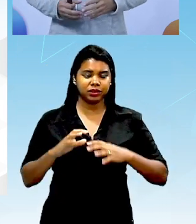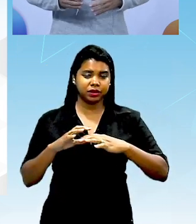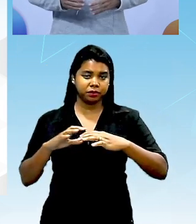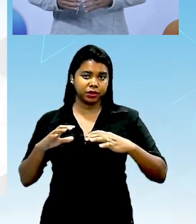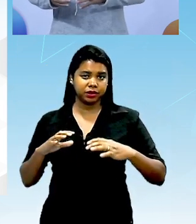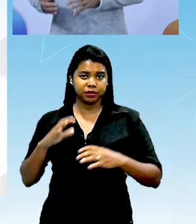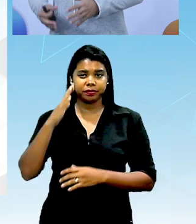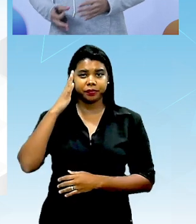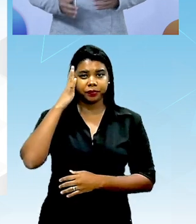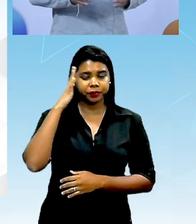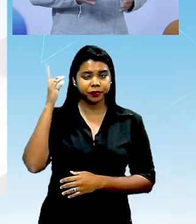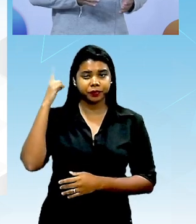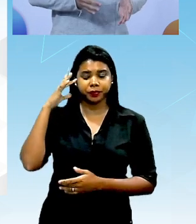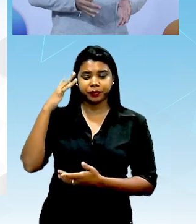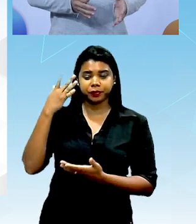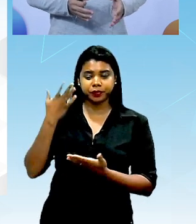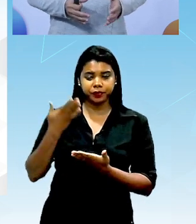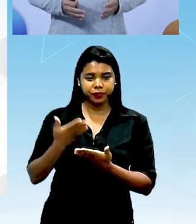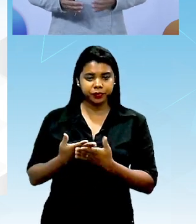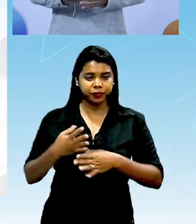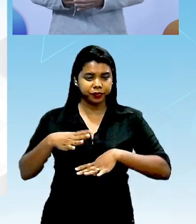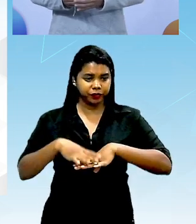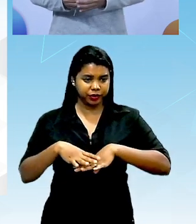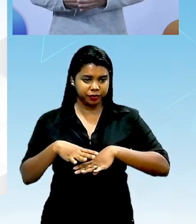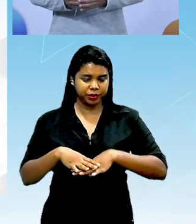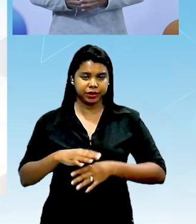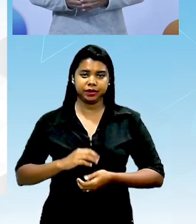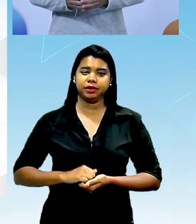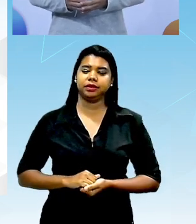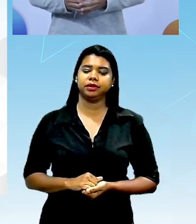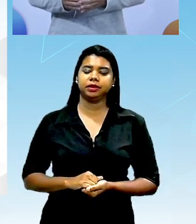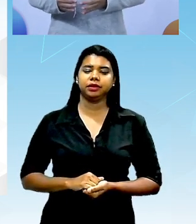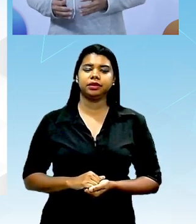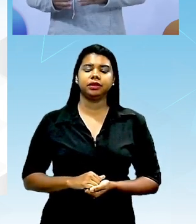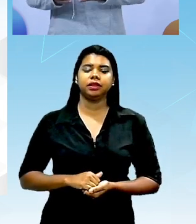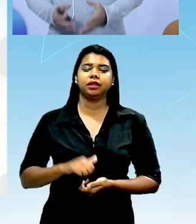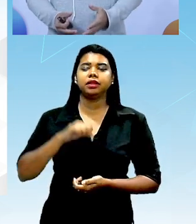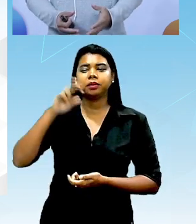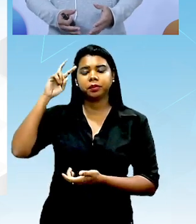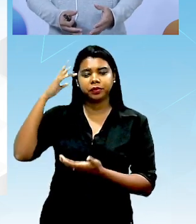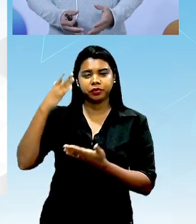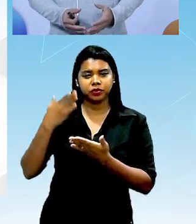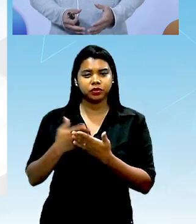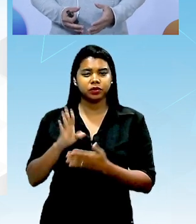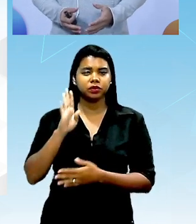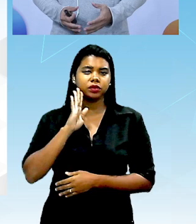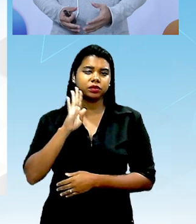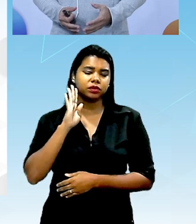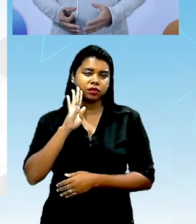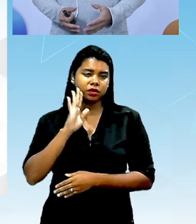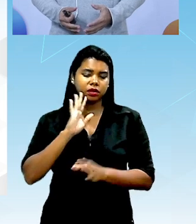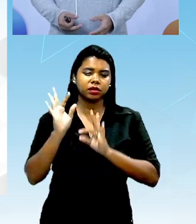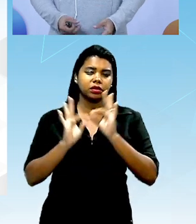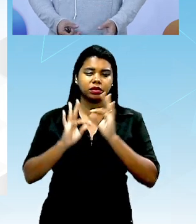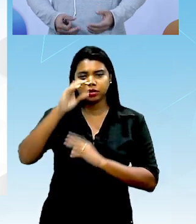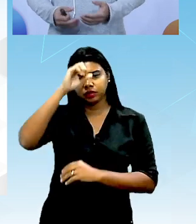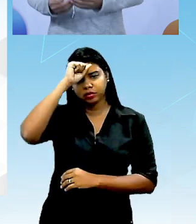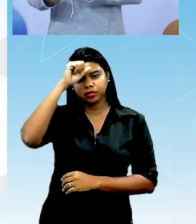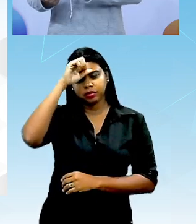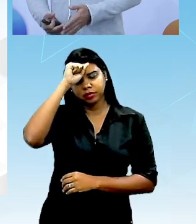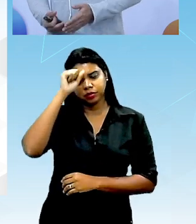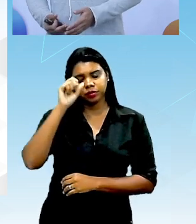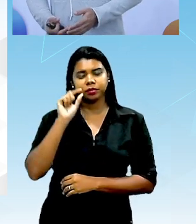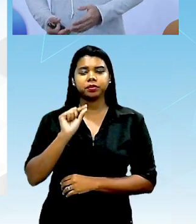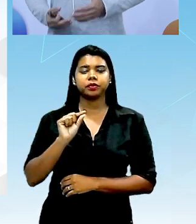separada da história da matemática. A matemática tem um perfil histórico muito legal para a gente poder aprender,